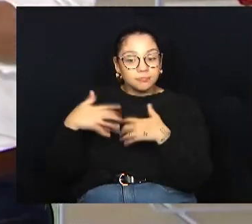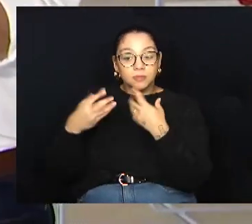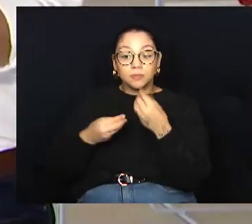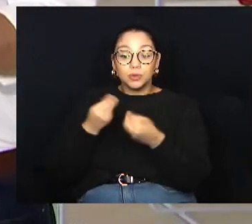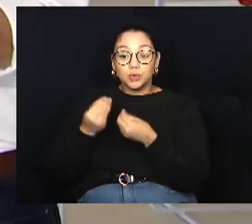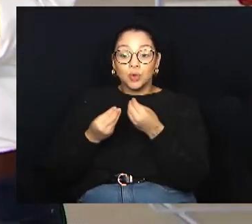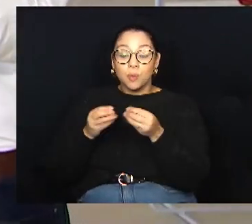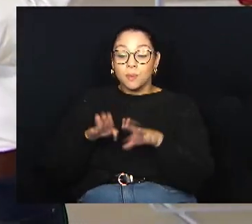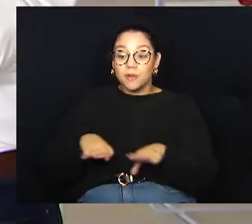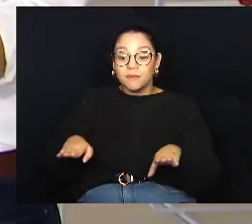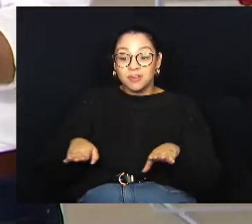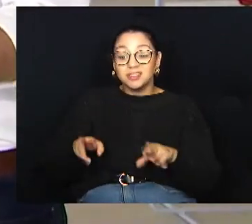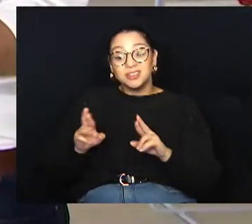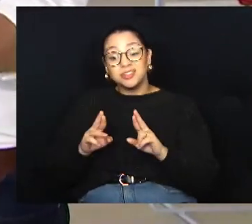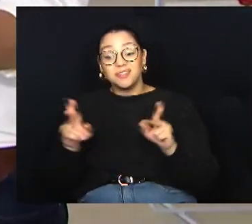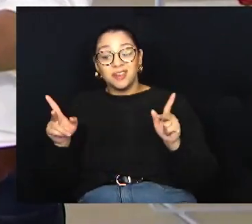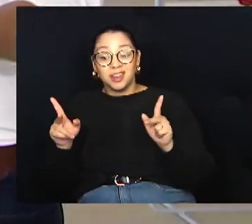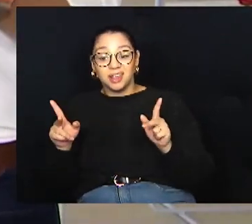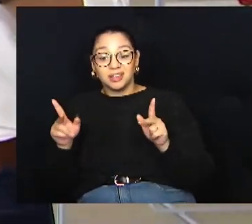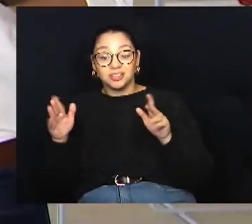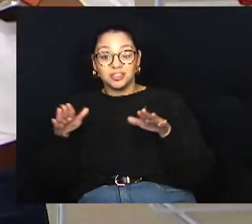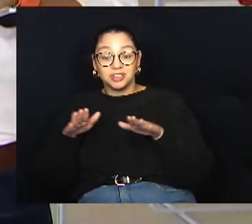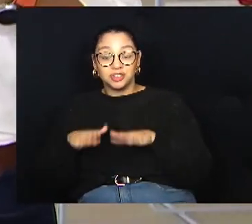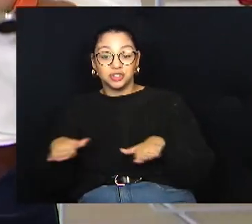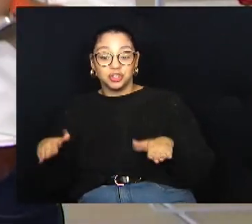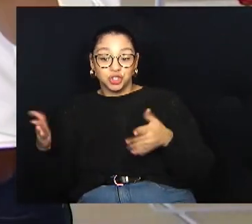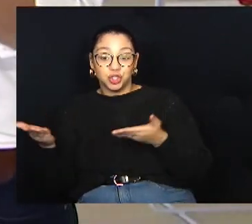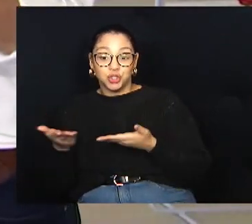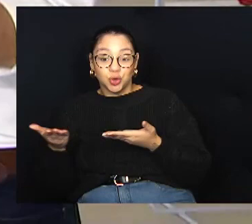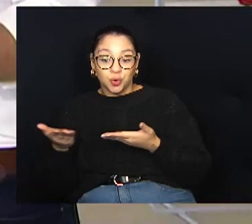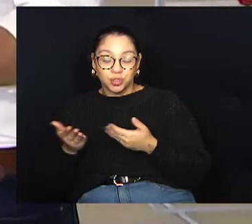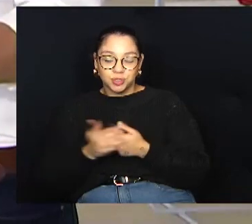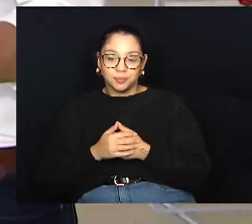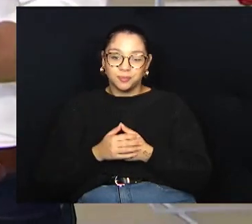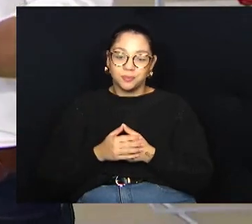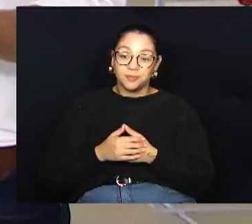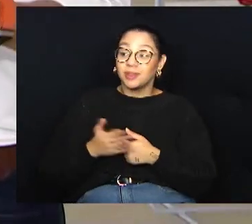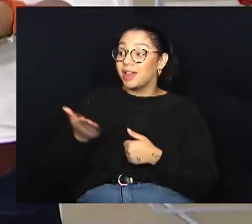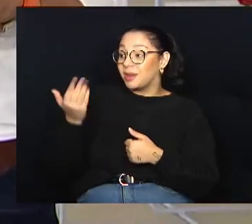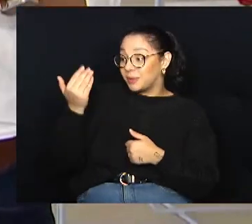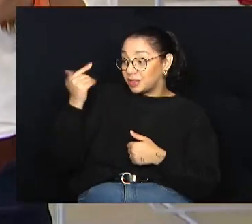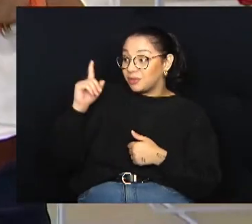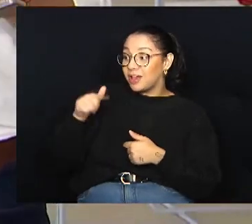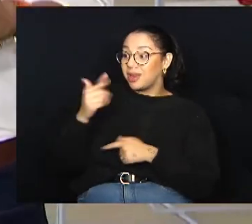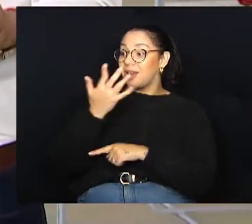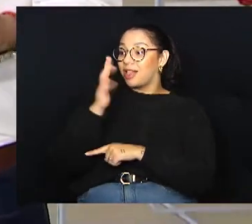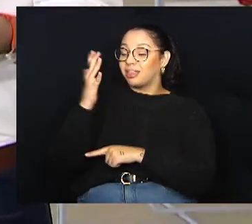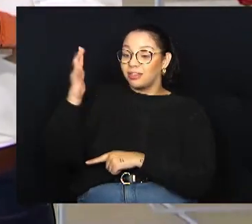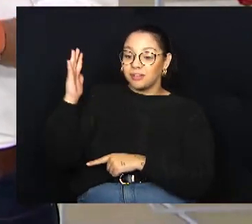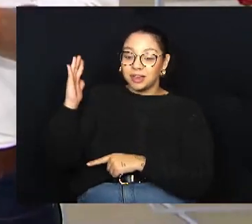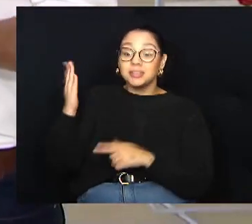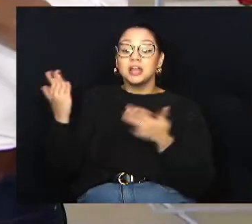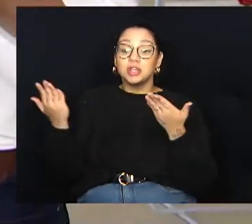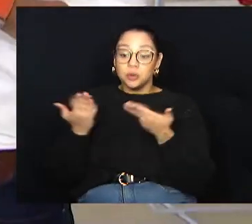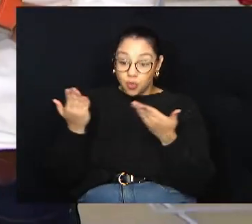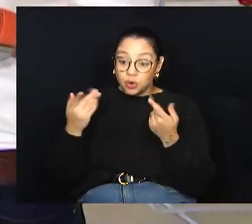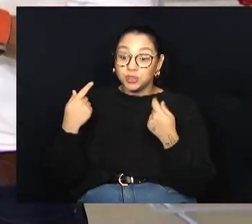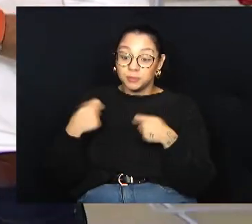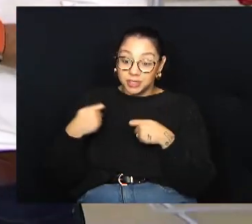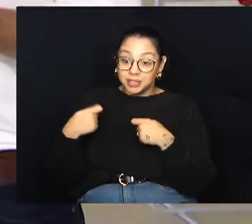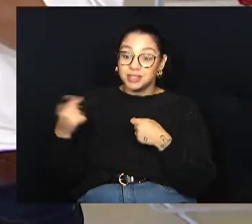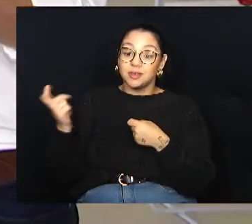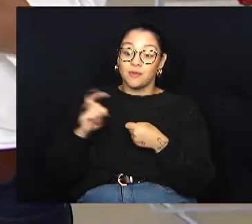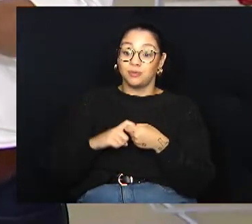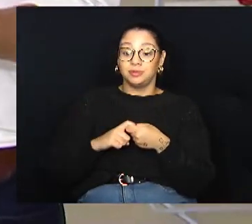muito diferente da infância das crianças de hoje. A nossa infância era o ar livre. E a gente precisa retomar isso. A gente sabe o